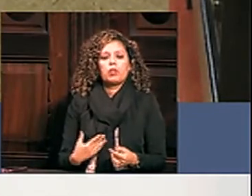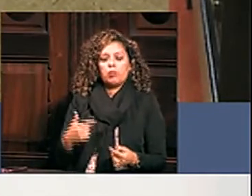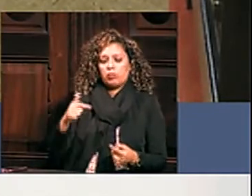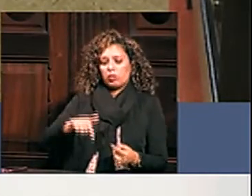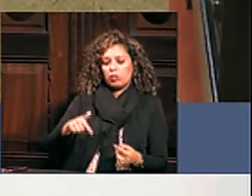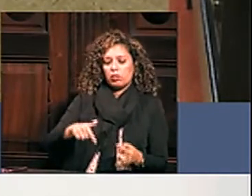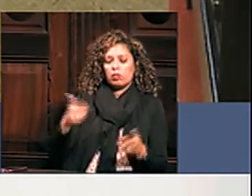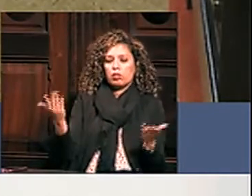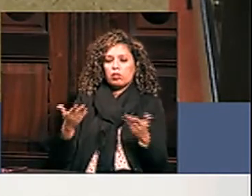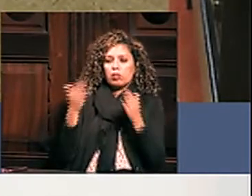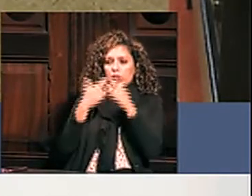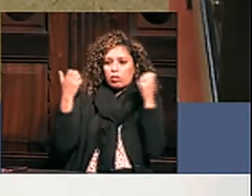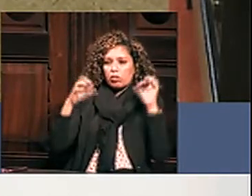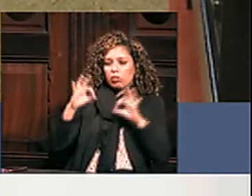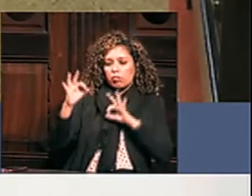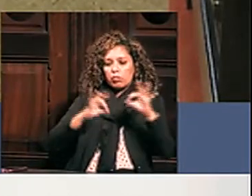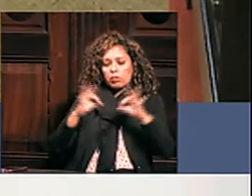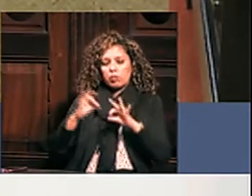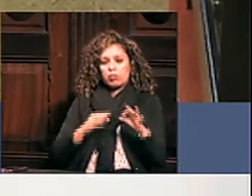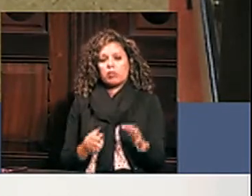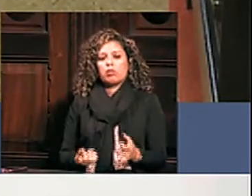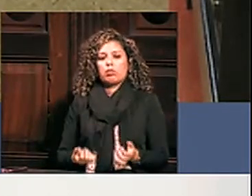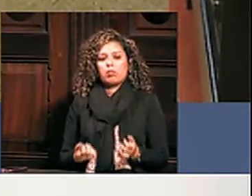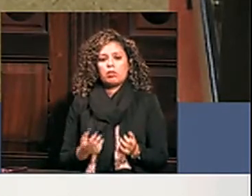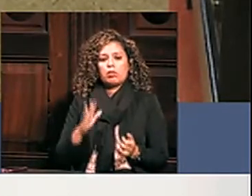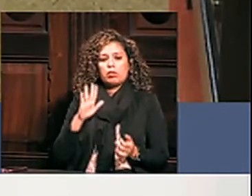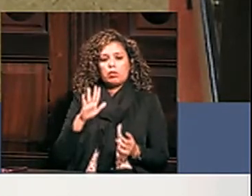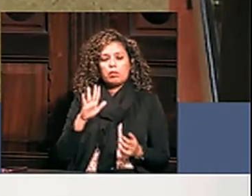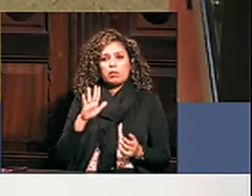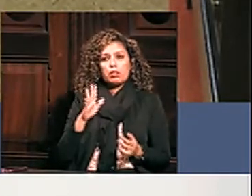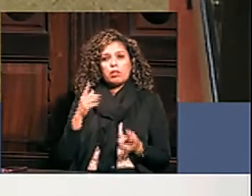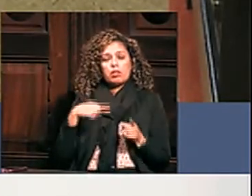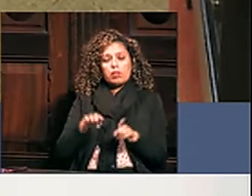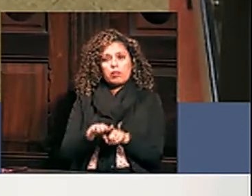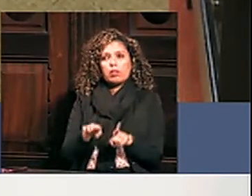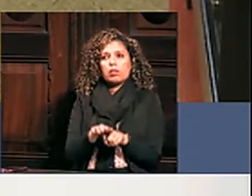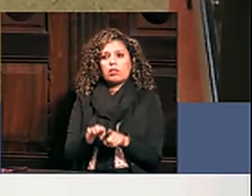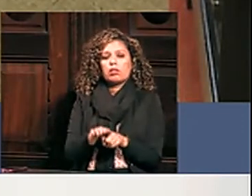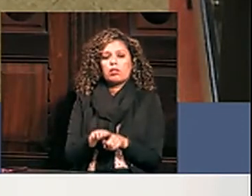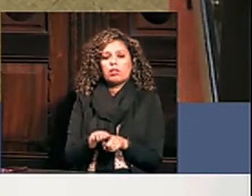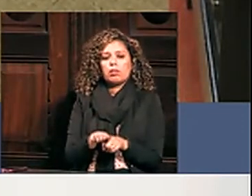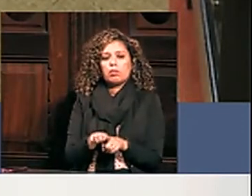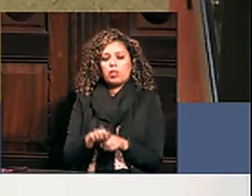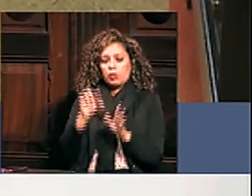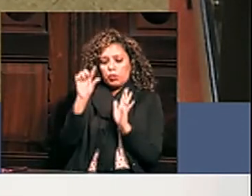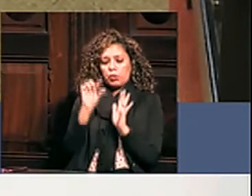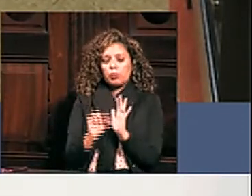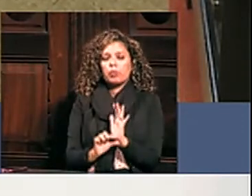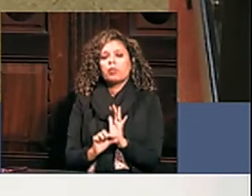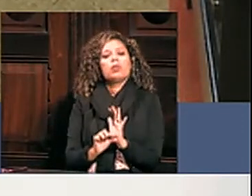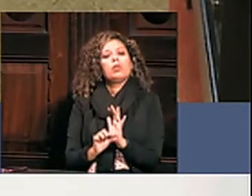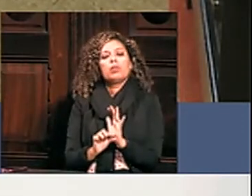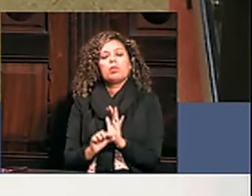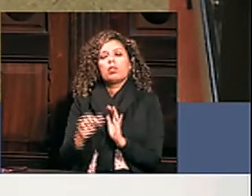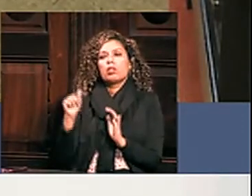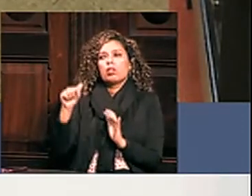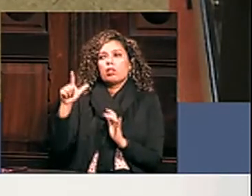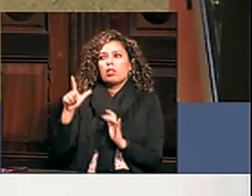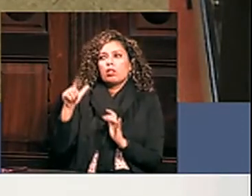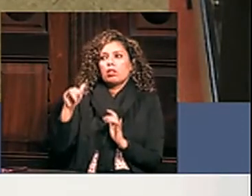casa conseguiu. Mas queríamos ter outros ganhos. Reduzir a